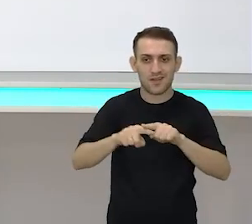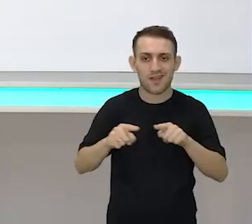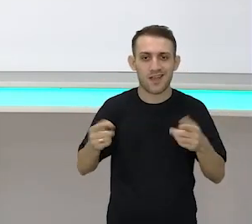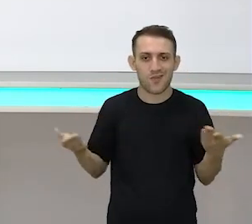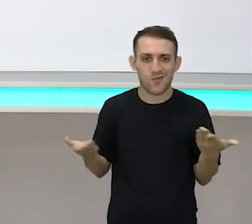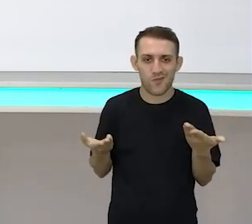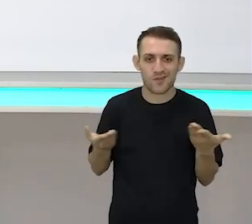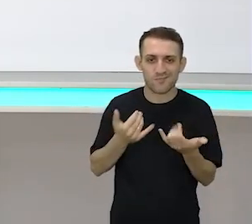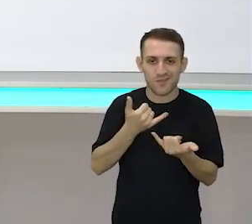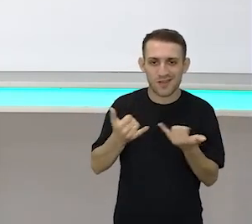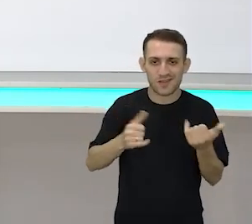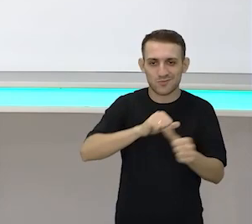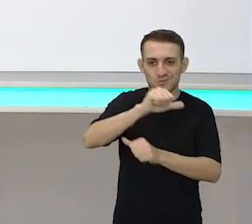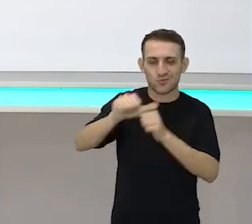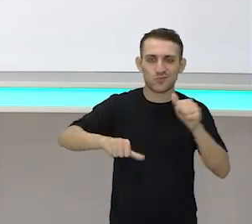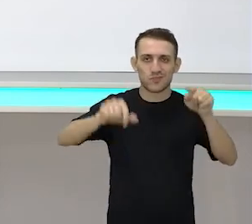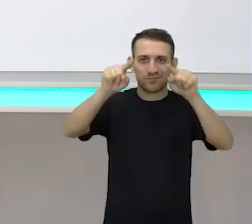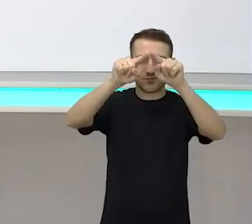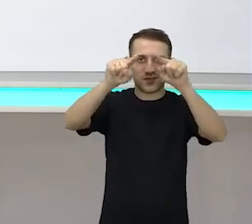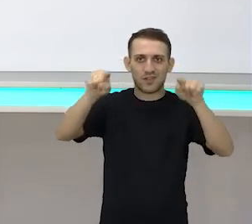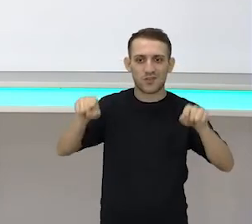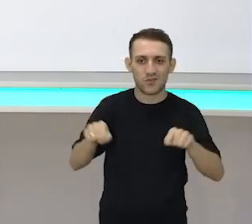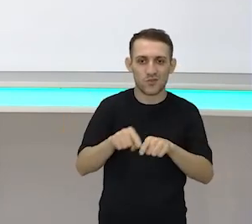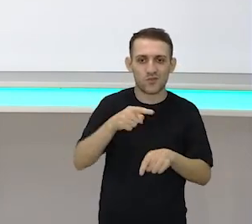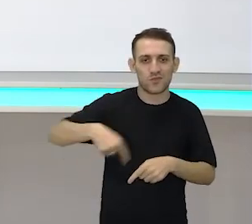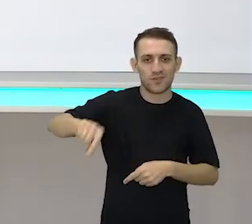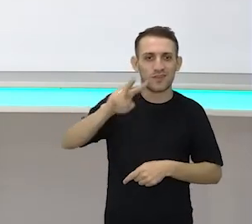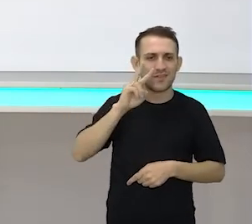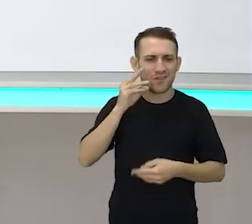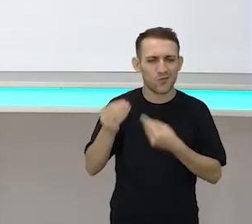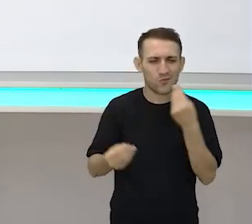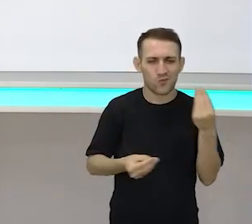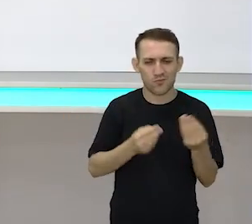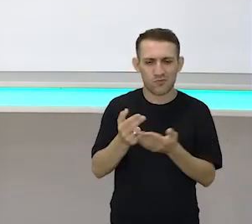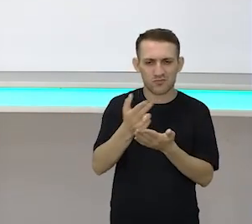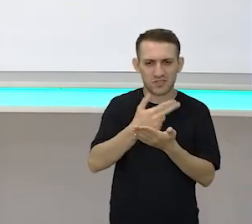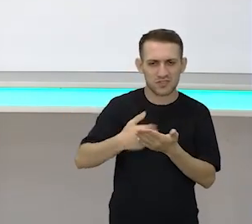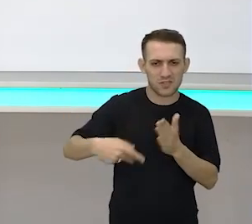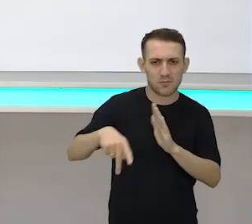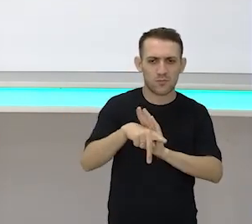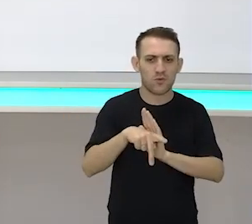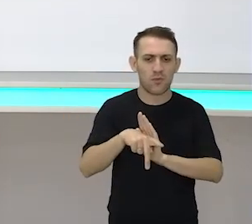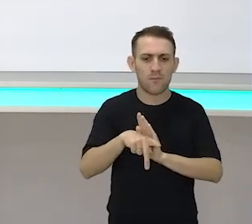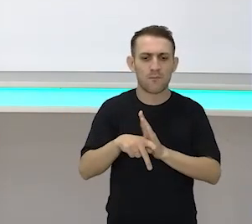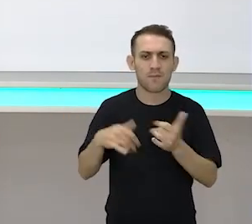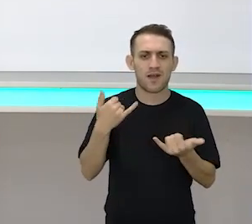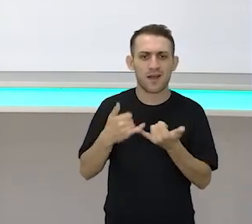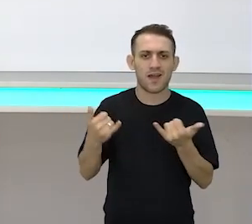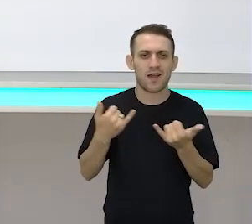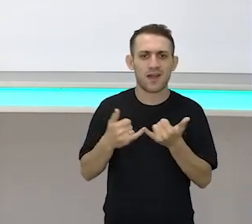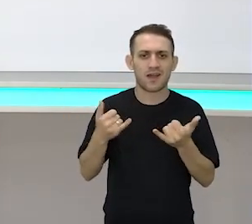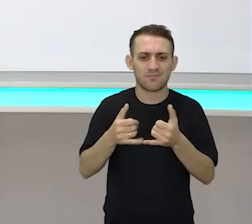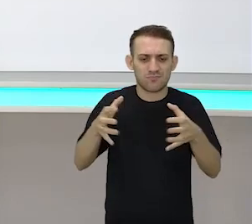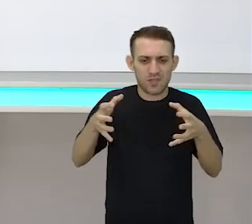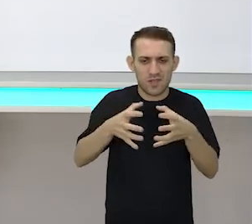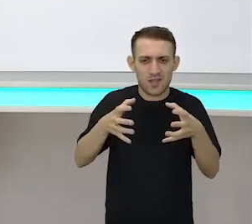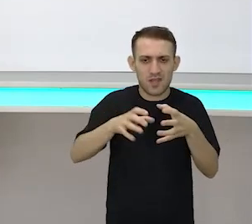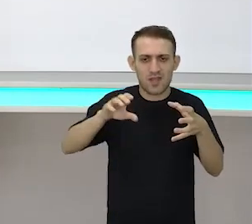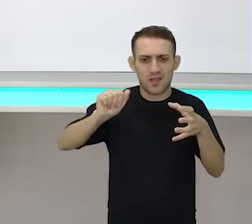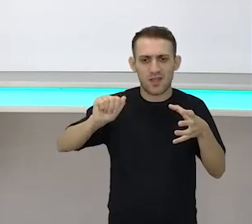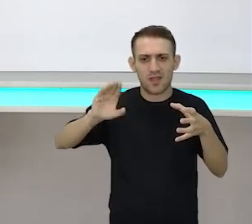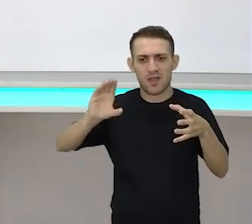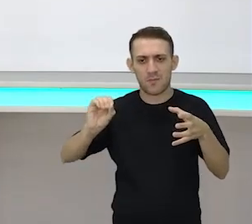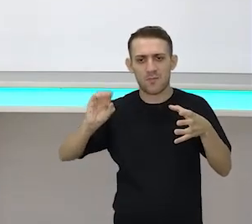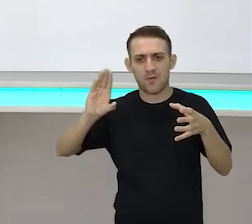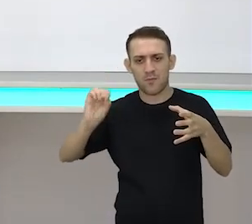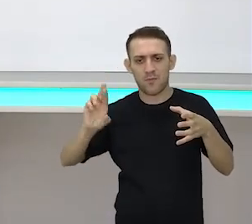uma abóboda, né? Se vocês forem dar uma olhada na questão de arquitetura, a abóboda é aquela ponta da